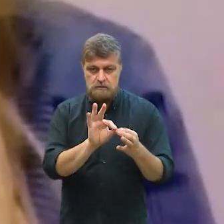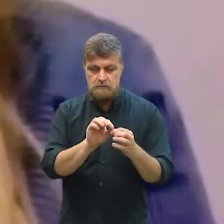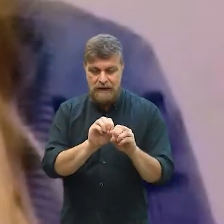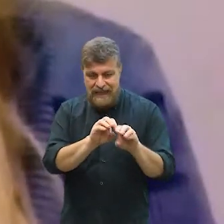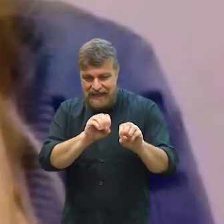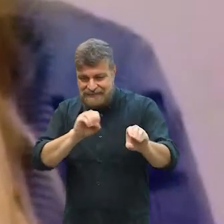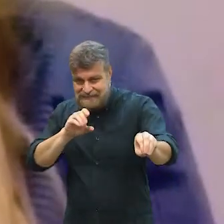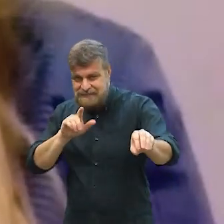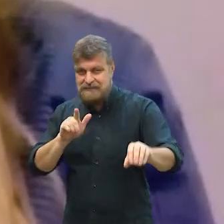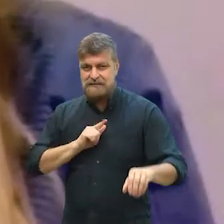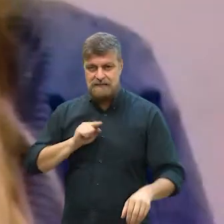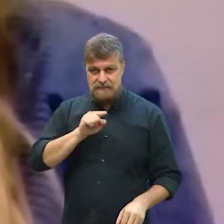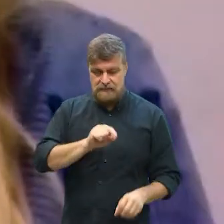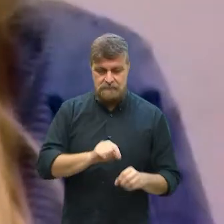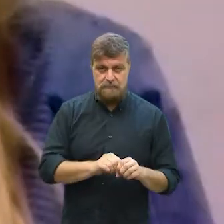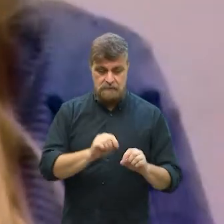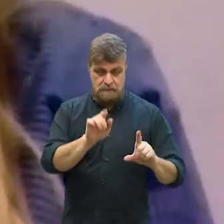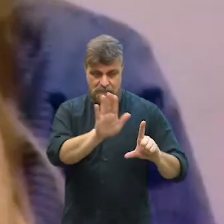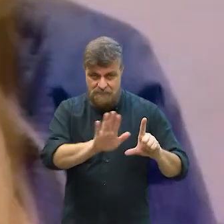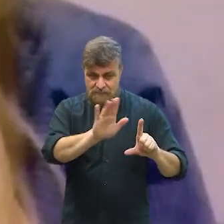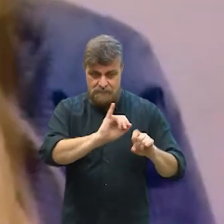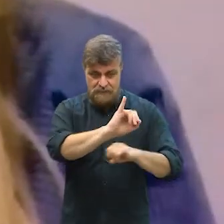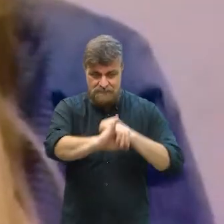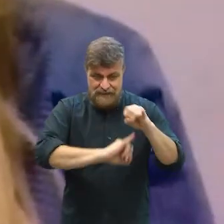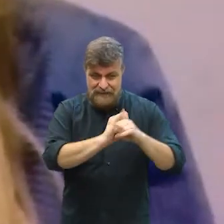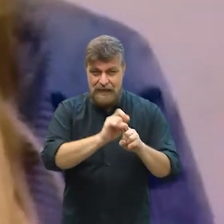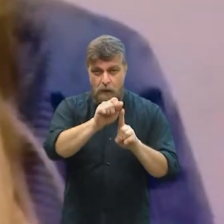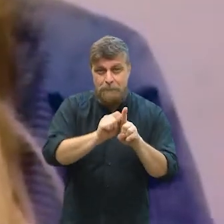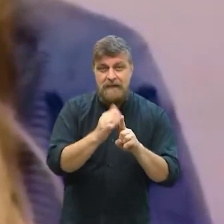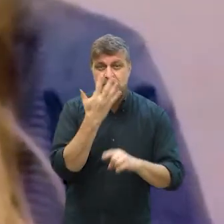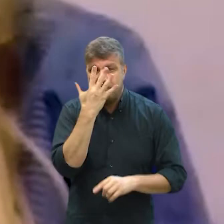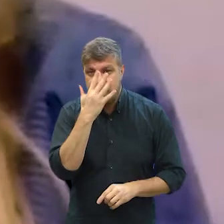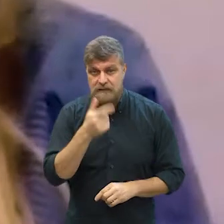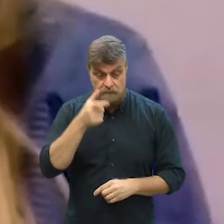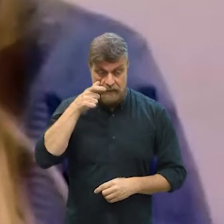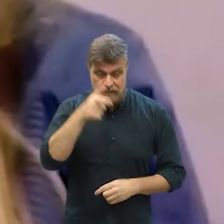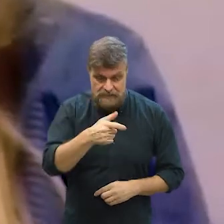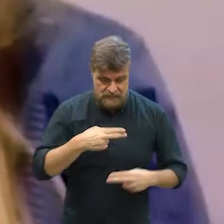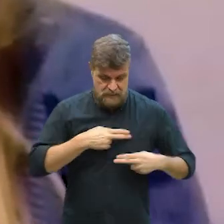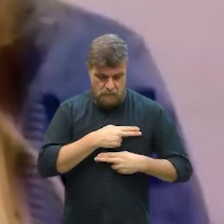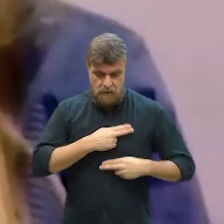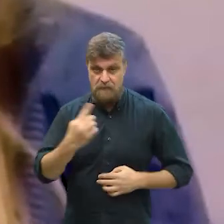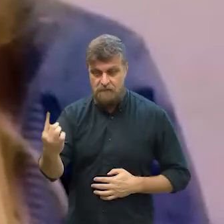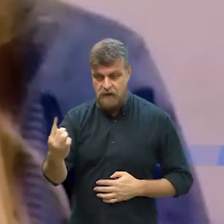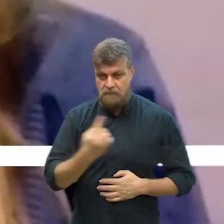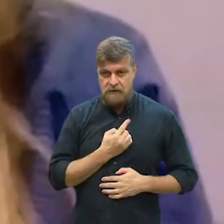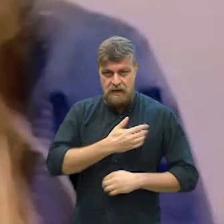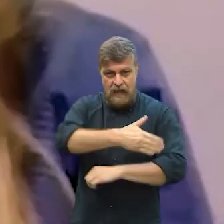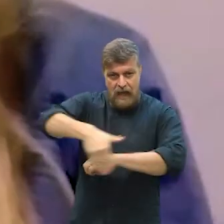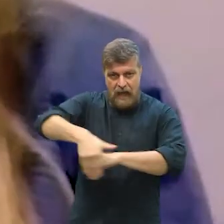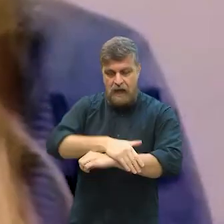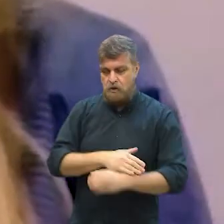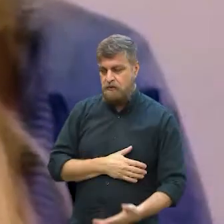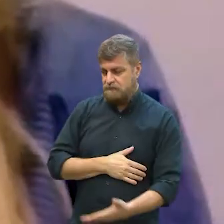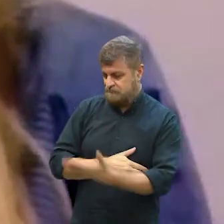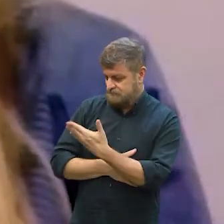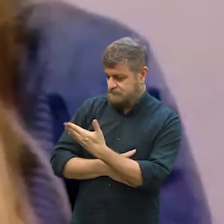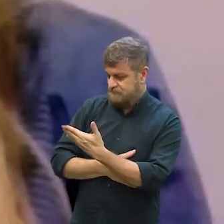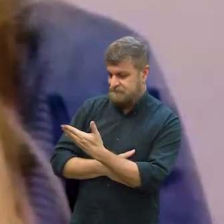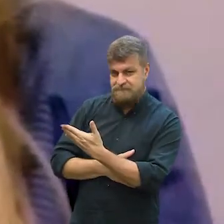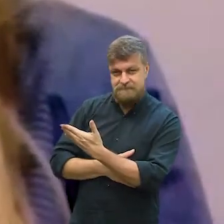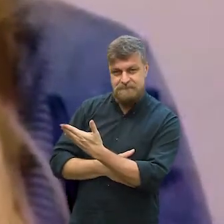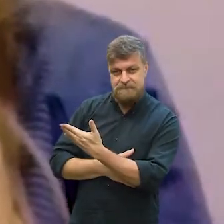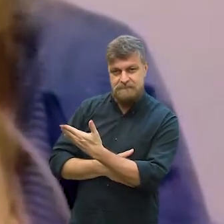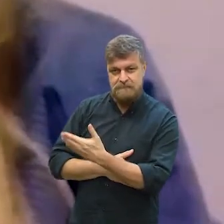turmas à distância a partir do mês que vem, de fevereiro. Então, quem tiver interesse, procure a gente aqui no Sebrae, no escritório, na Rua da Abolição,